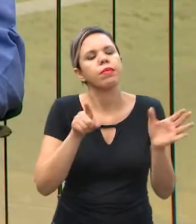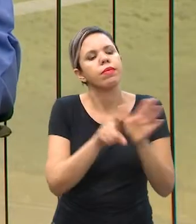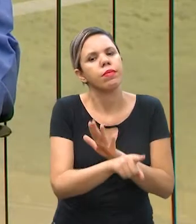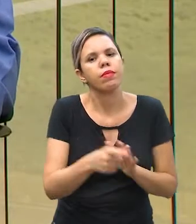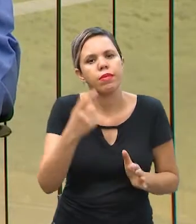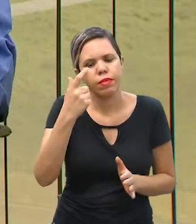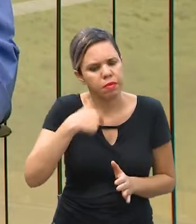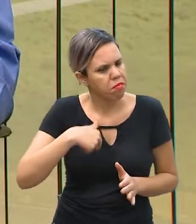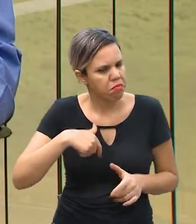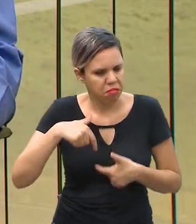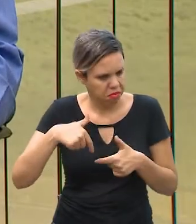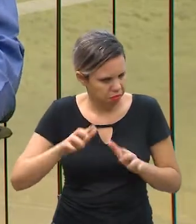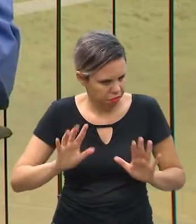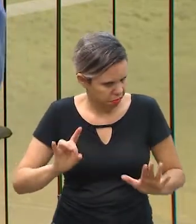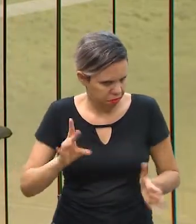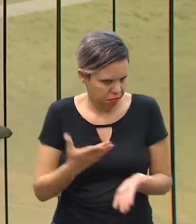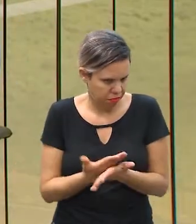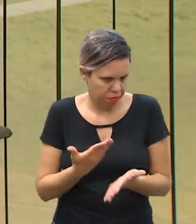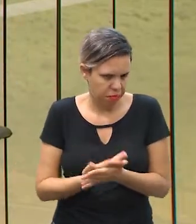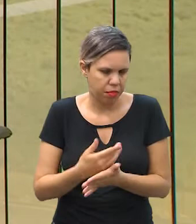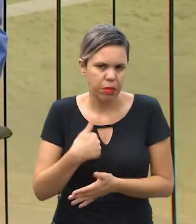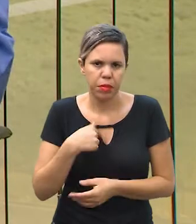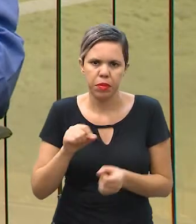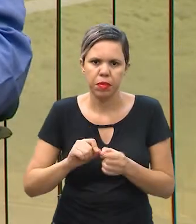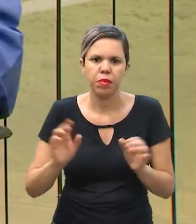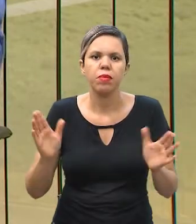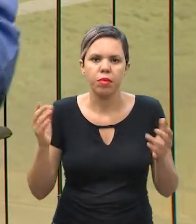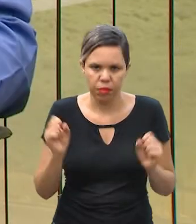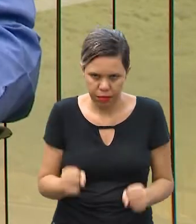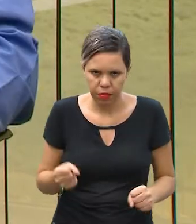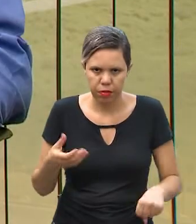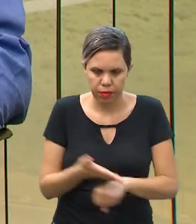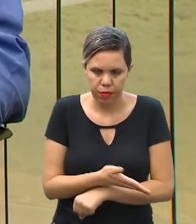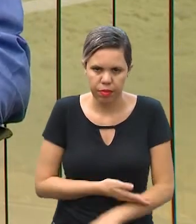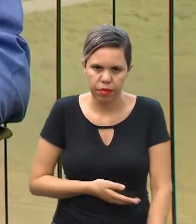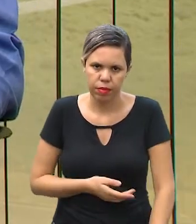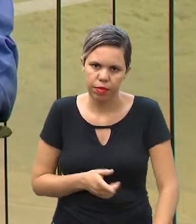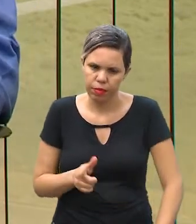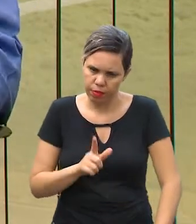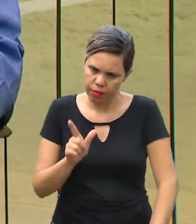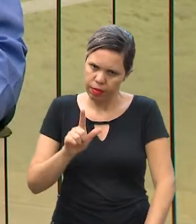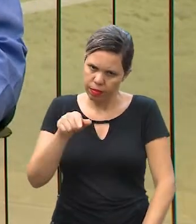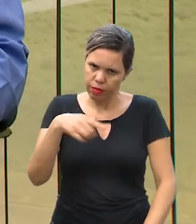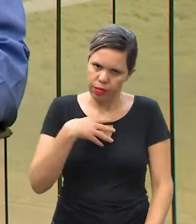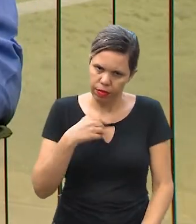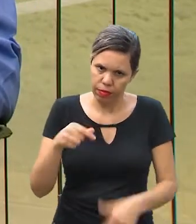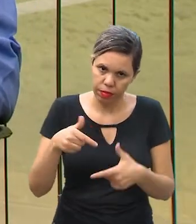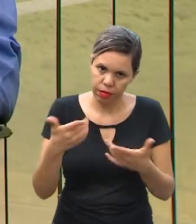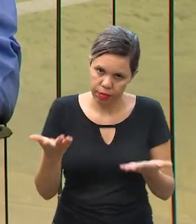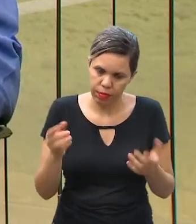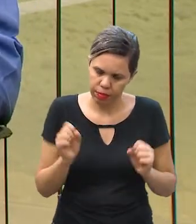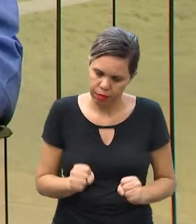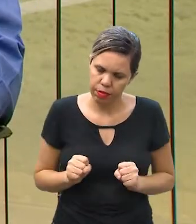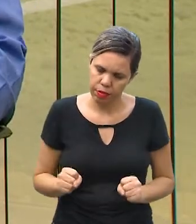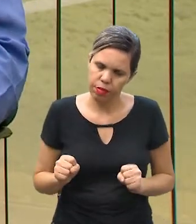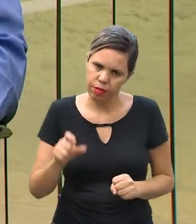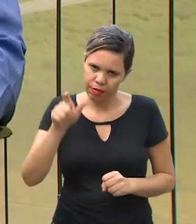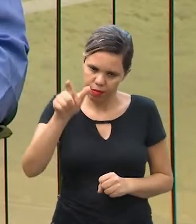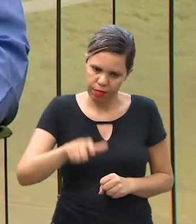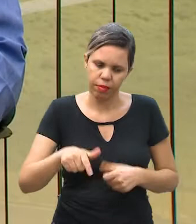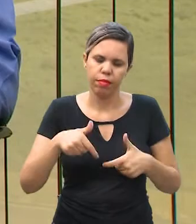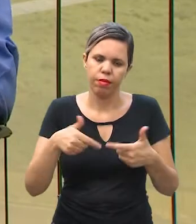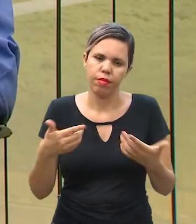perguntei, olha, eu não sou trabalhador, eu só estudo, eu posso também participar? Ele disse, você é filho de trabalhador, você